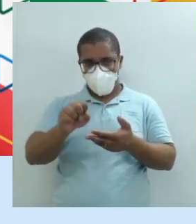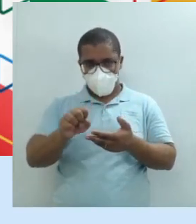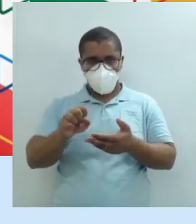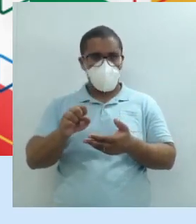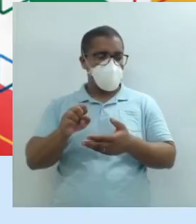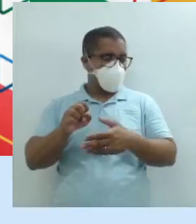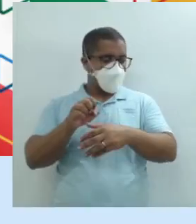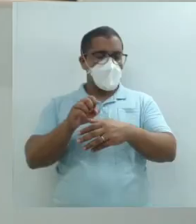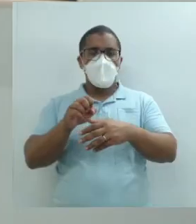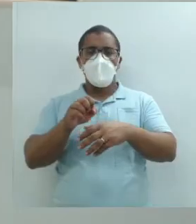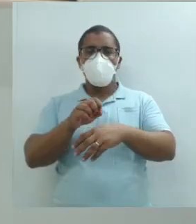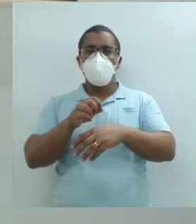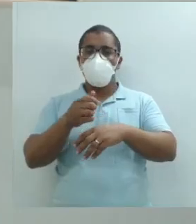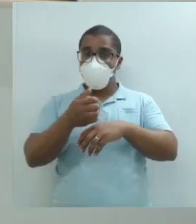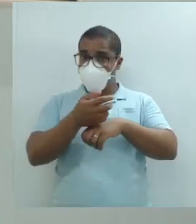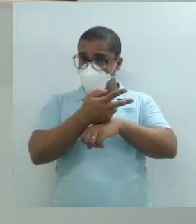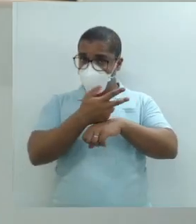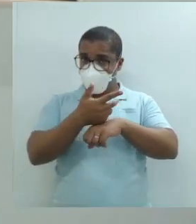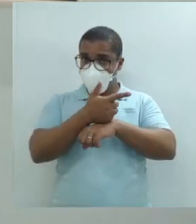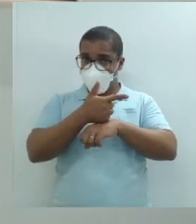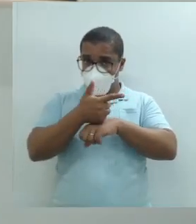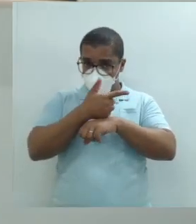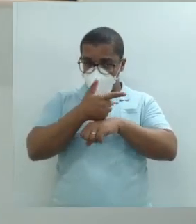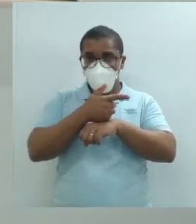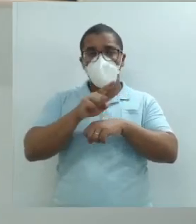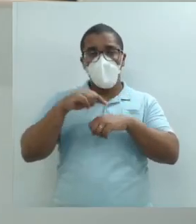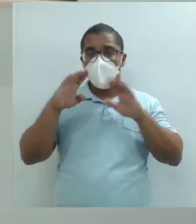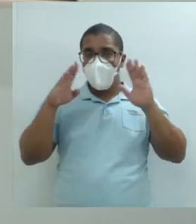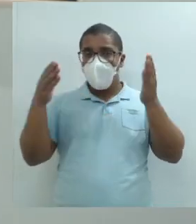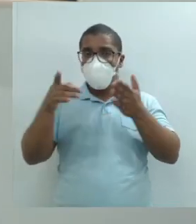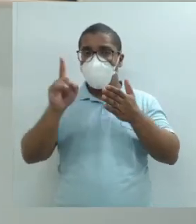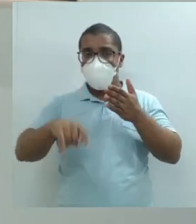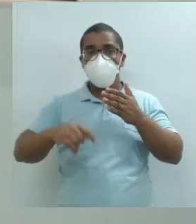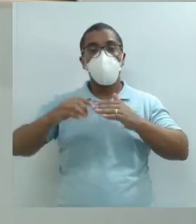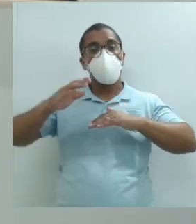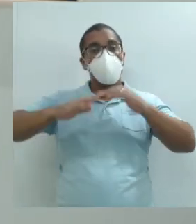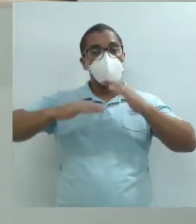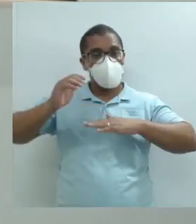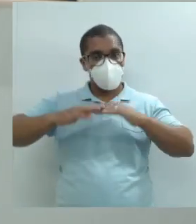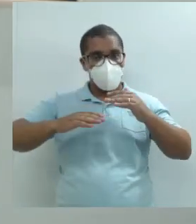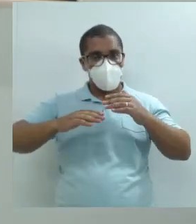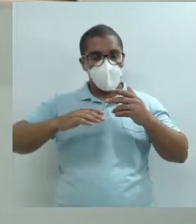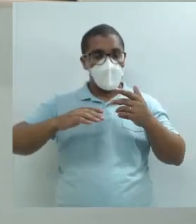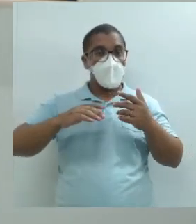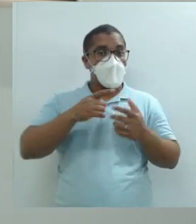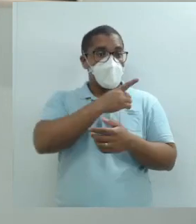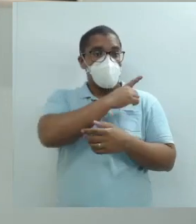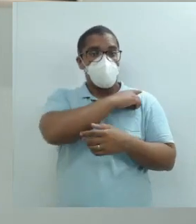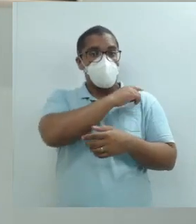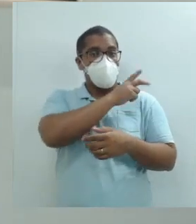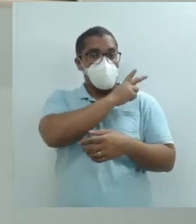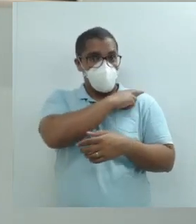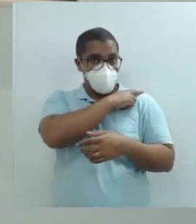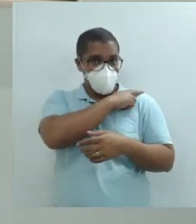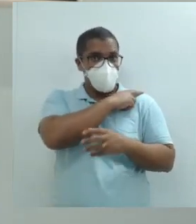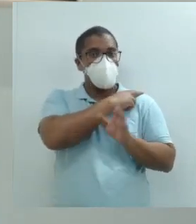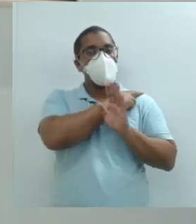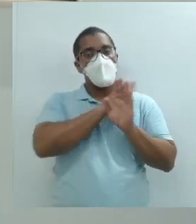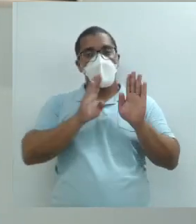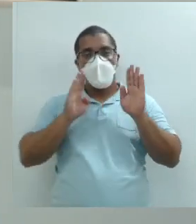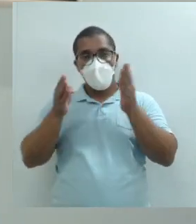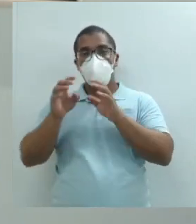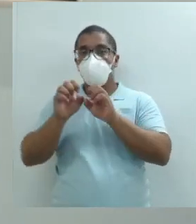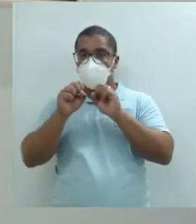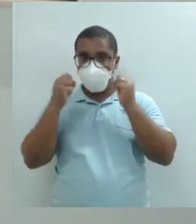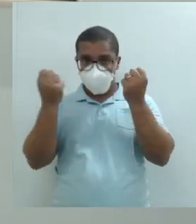dimensão profissional. Então, diferente do primeiro e do segundo ano, que estão trabalhando a dimensão social, agora